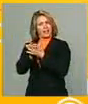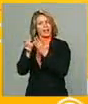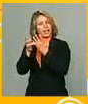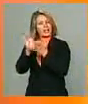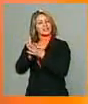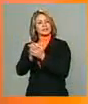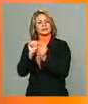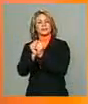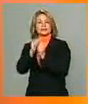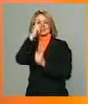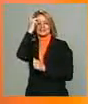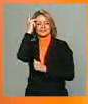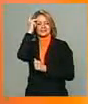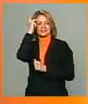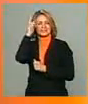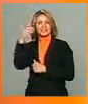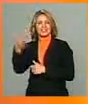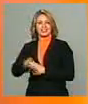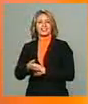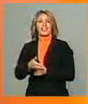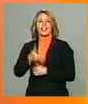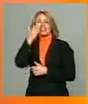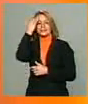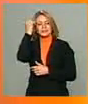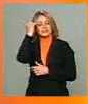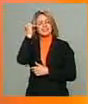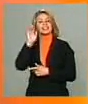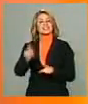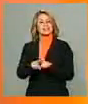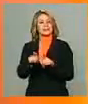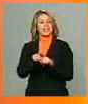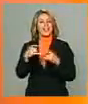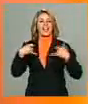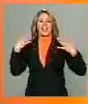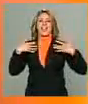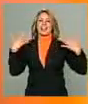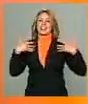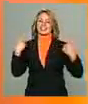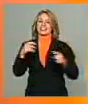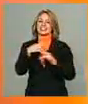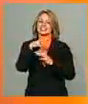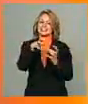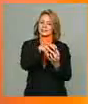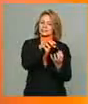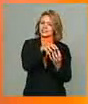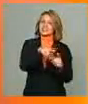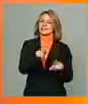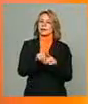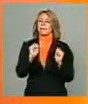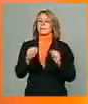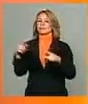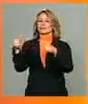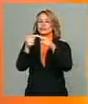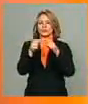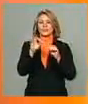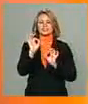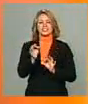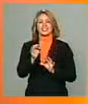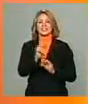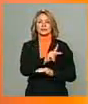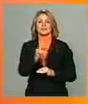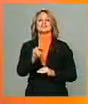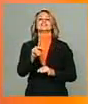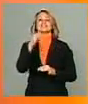de dança como todo mundo sabe lazer na terceira idade tem tudo a ver e ninguém melhor do que o professor